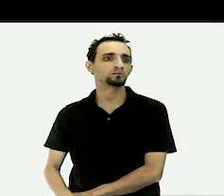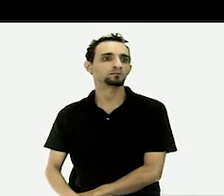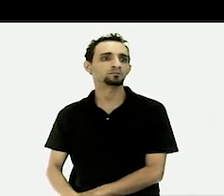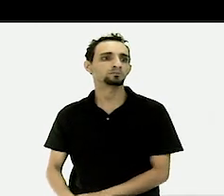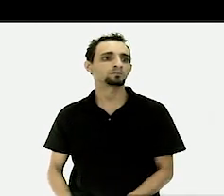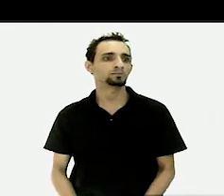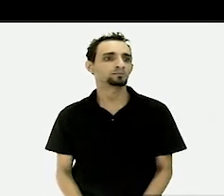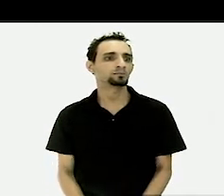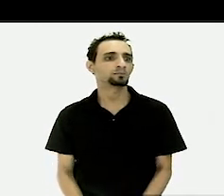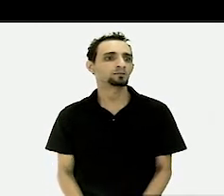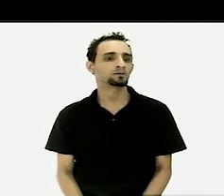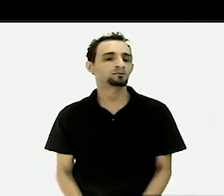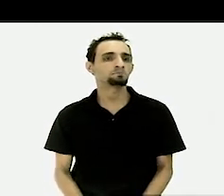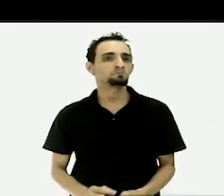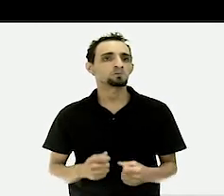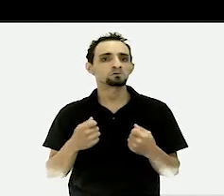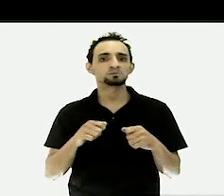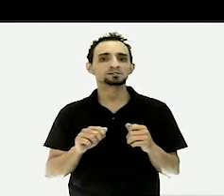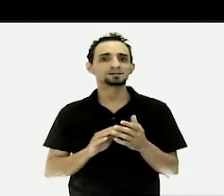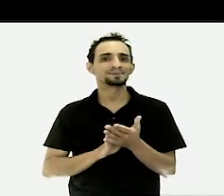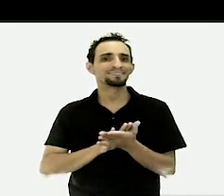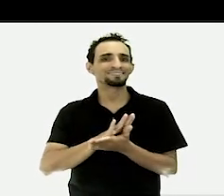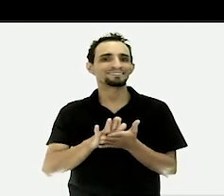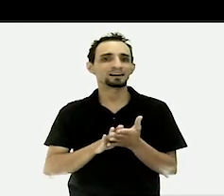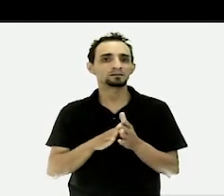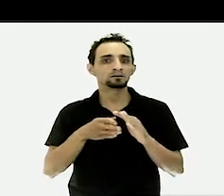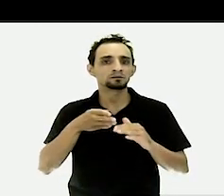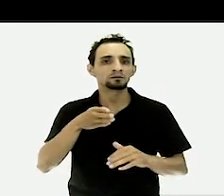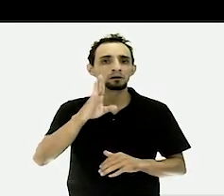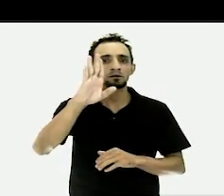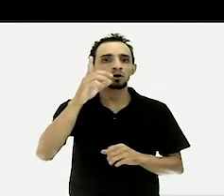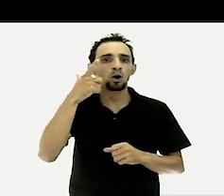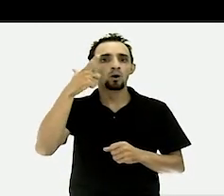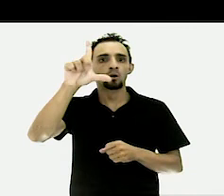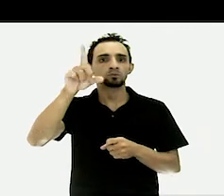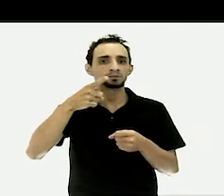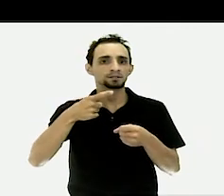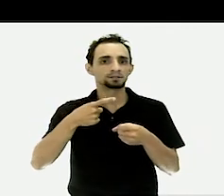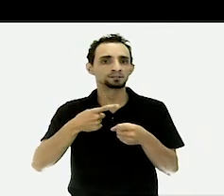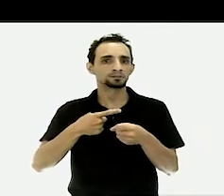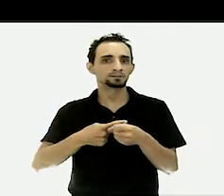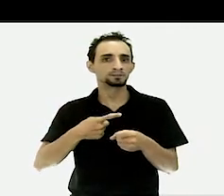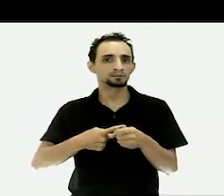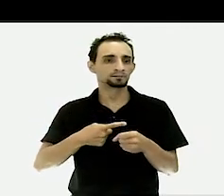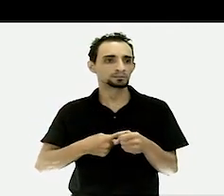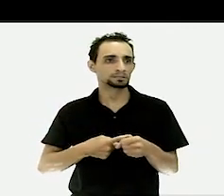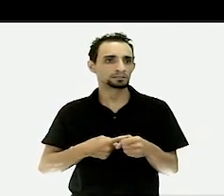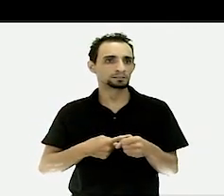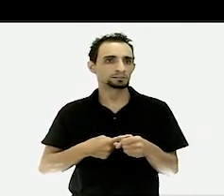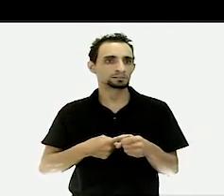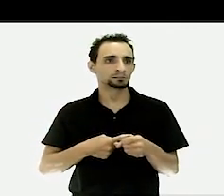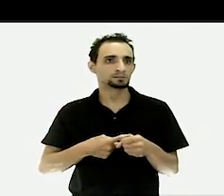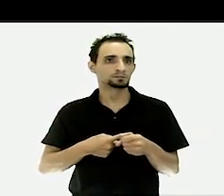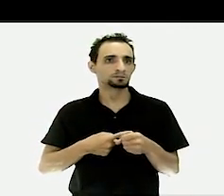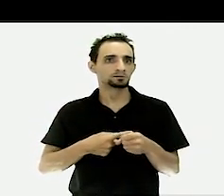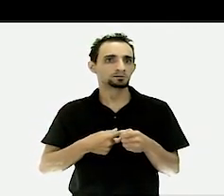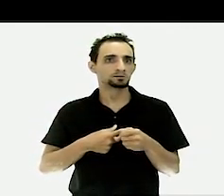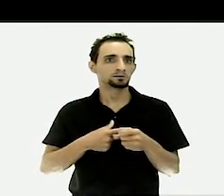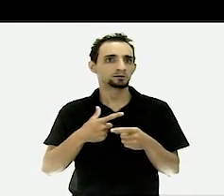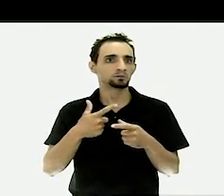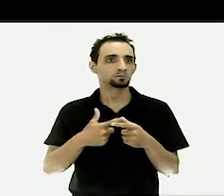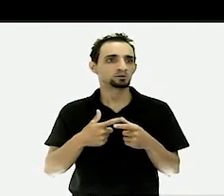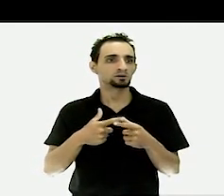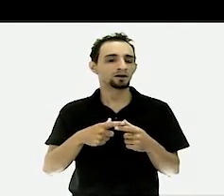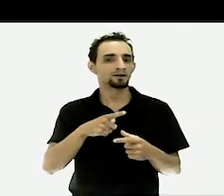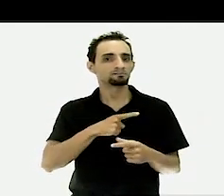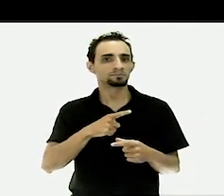mais precisaremos usar o serviço do transporte e malhar nossas ambulâncias, UTIs,